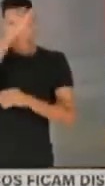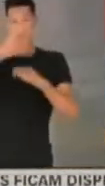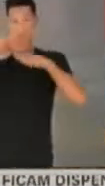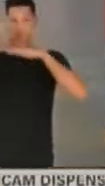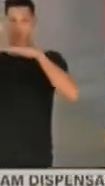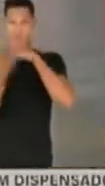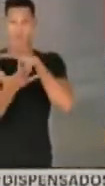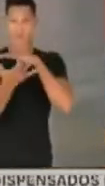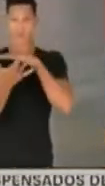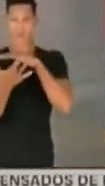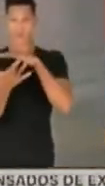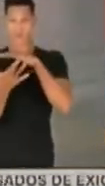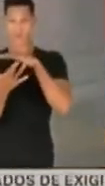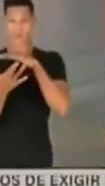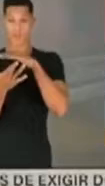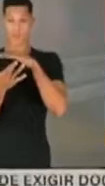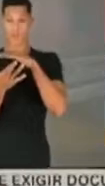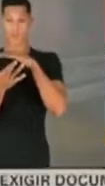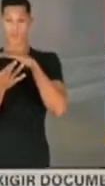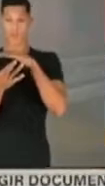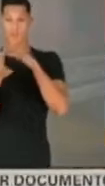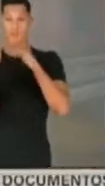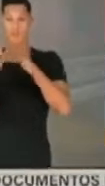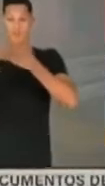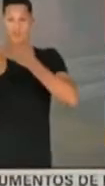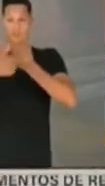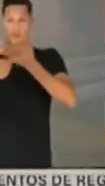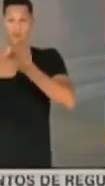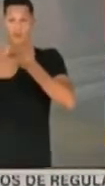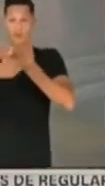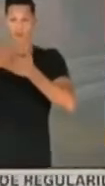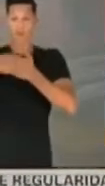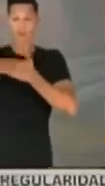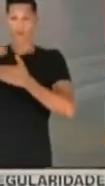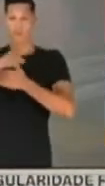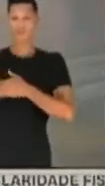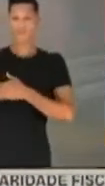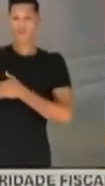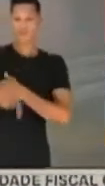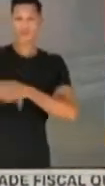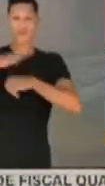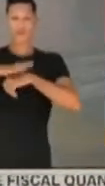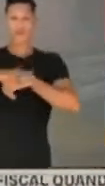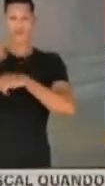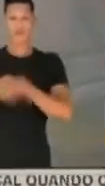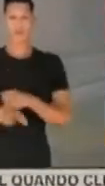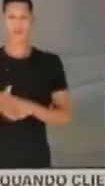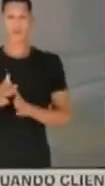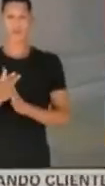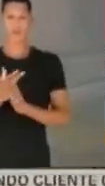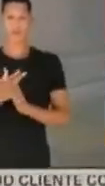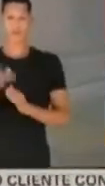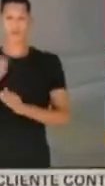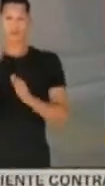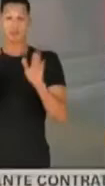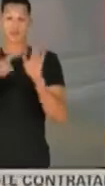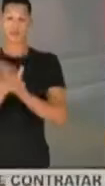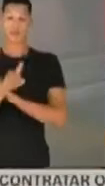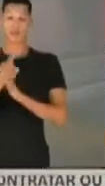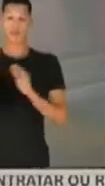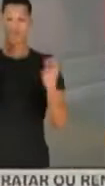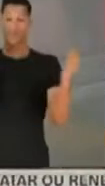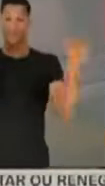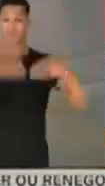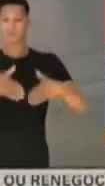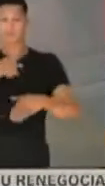sociais. Que papel Vossa Excelência veio cumprir aqui? Isso não é uma pergunta direta para Vossa